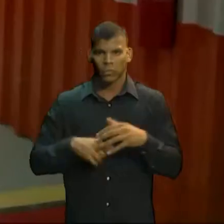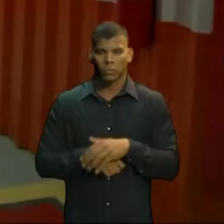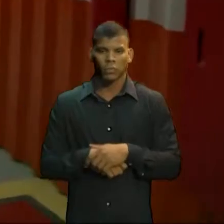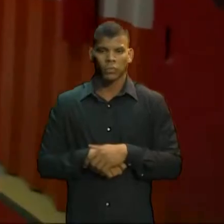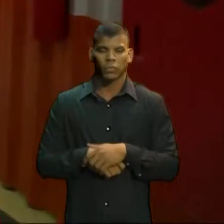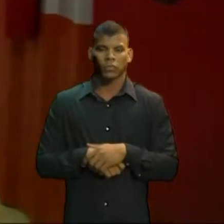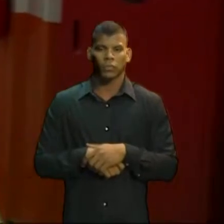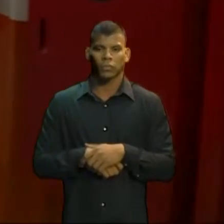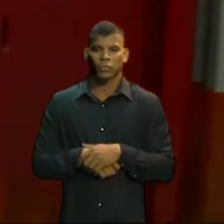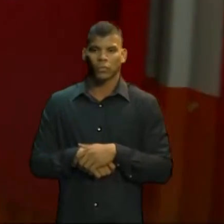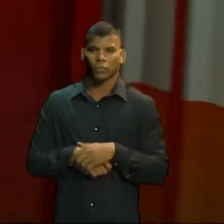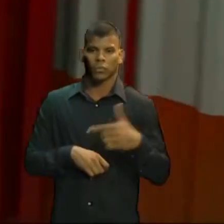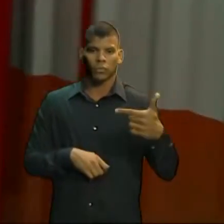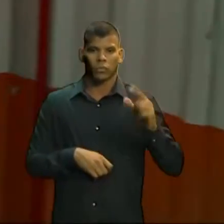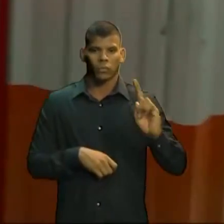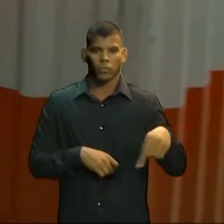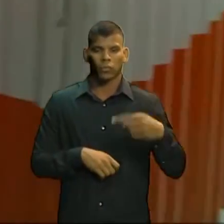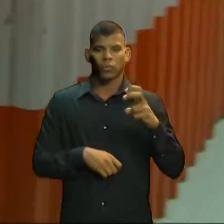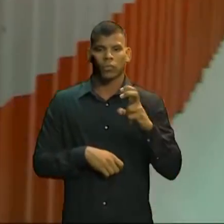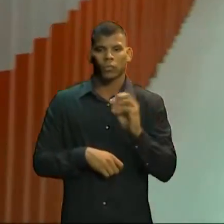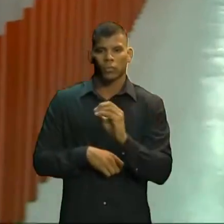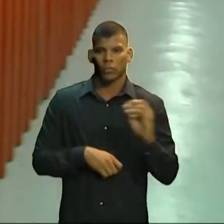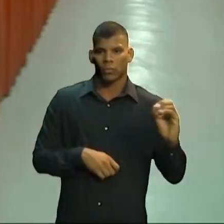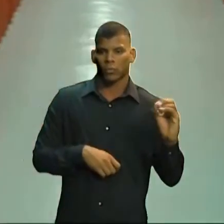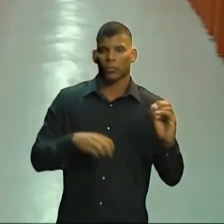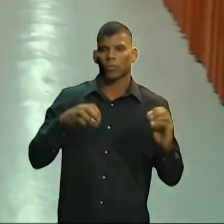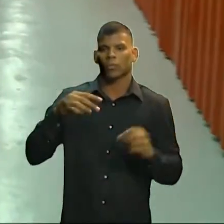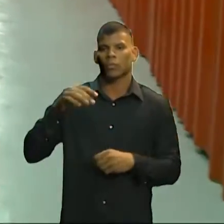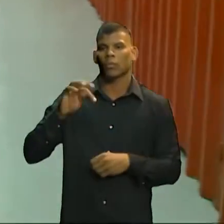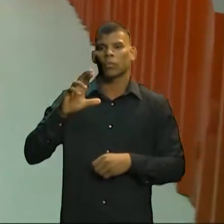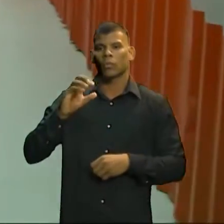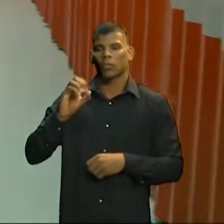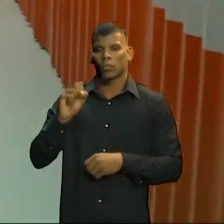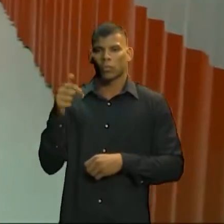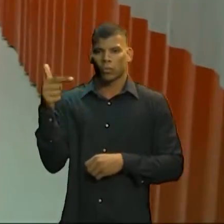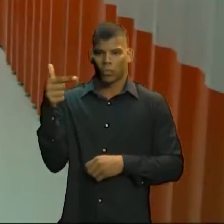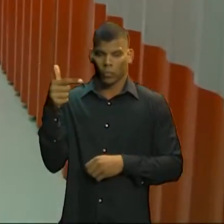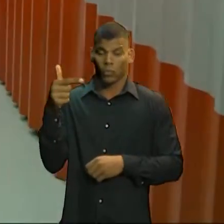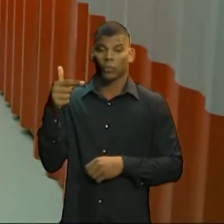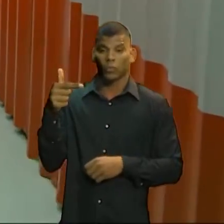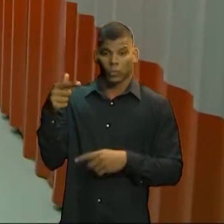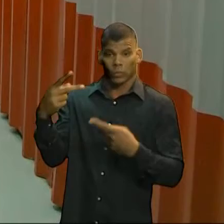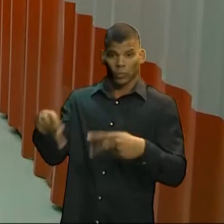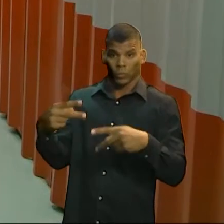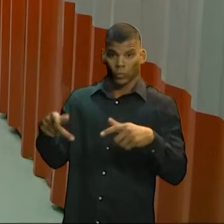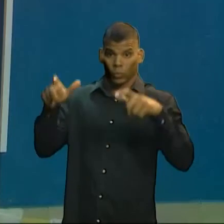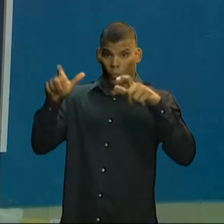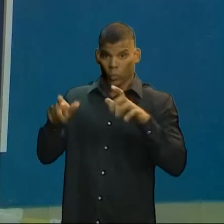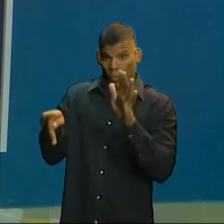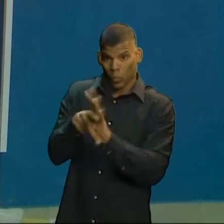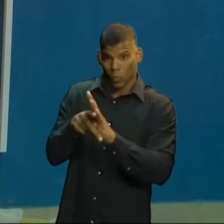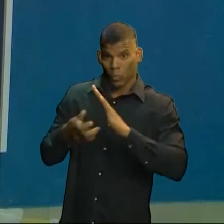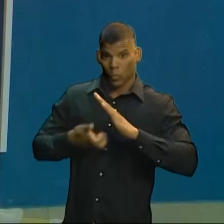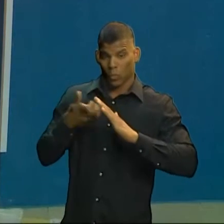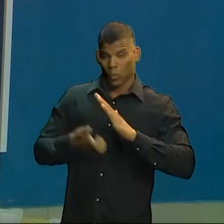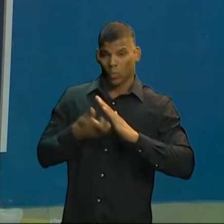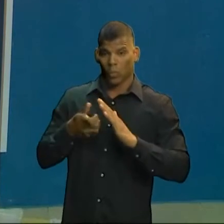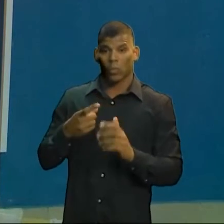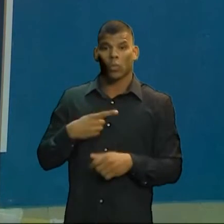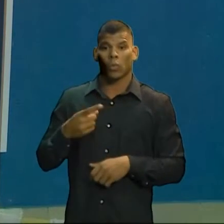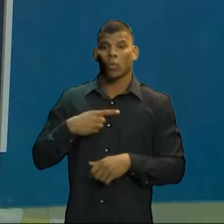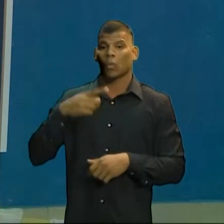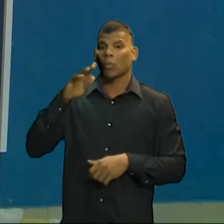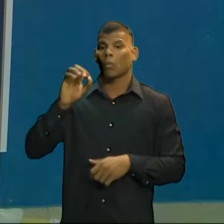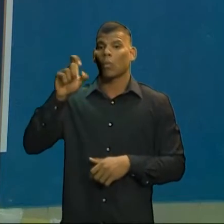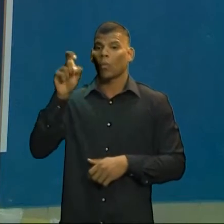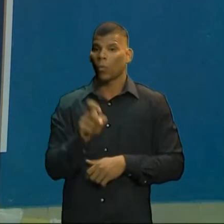dele. Com mais de 2.500 mil metros quadrados, o armazém da empresa do Sérgio conta com boxes